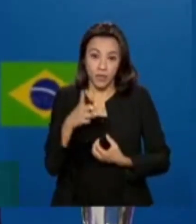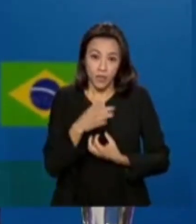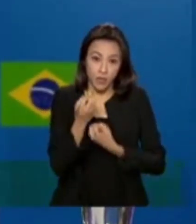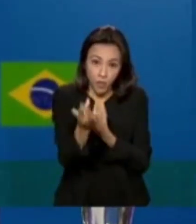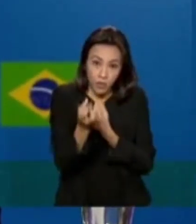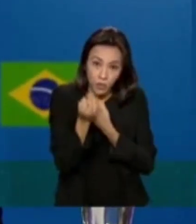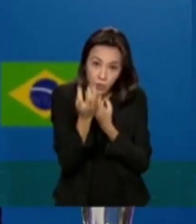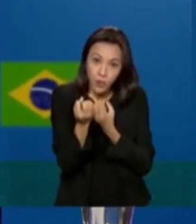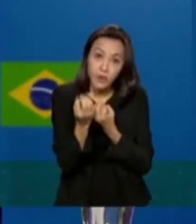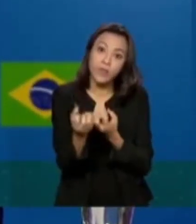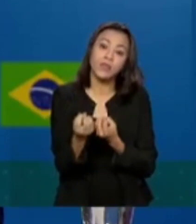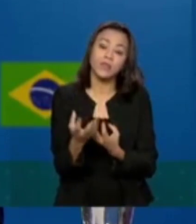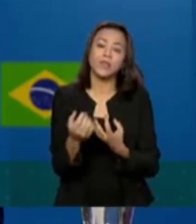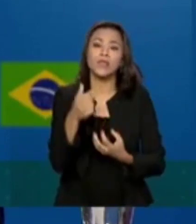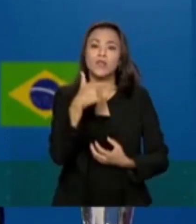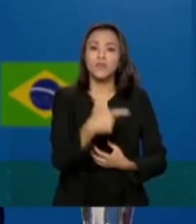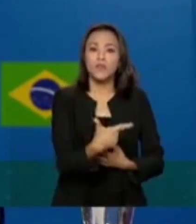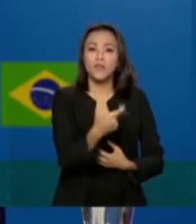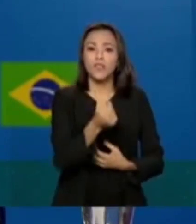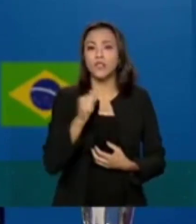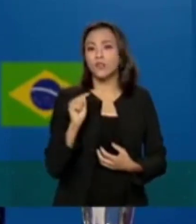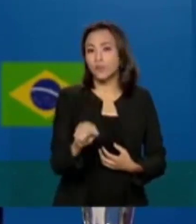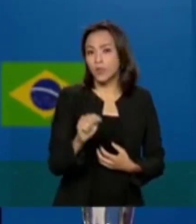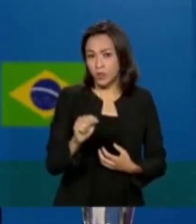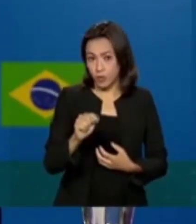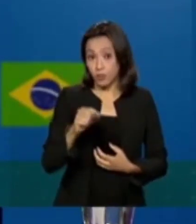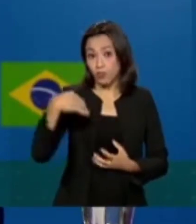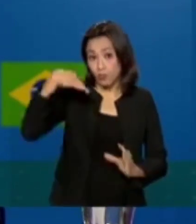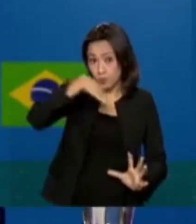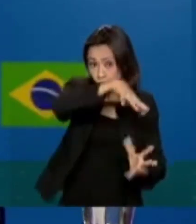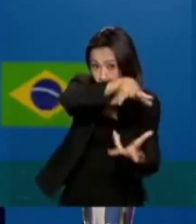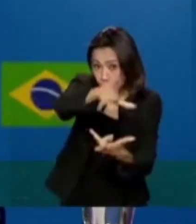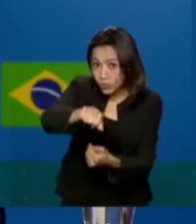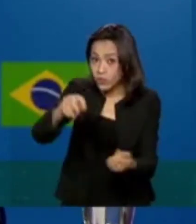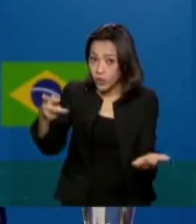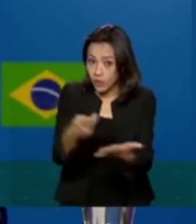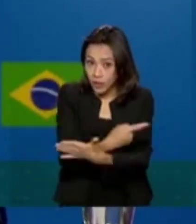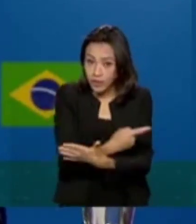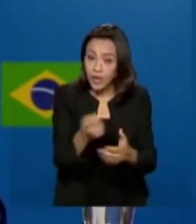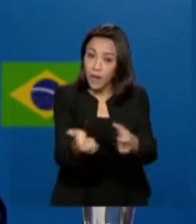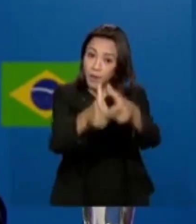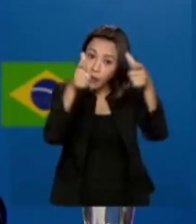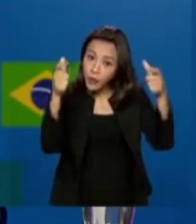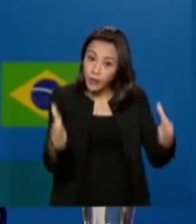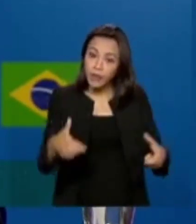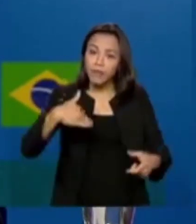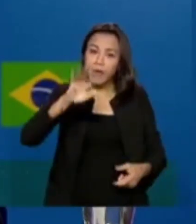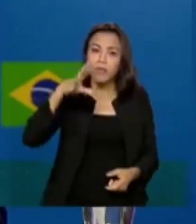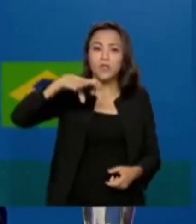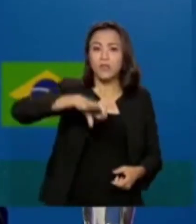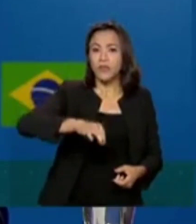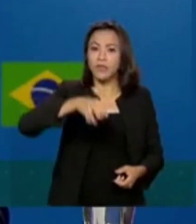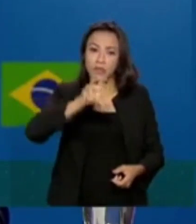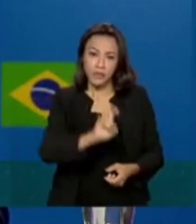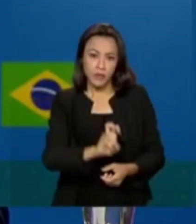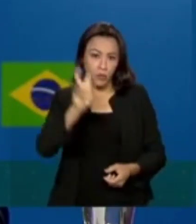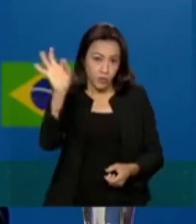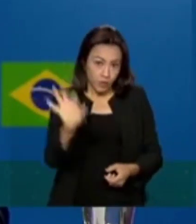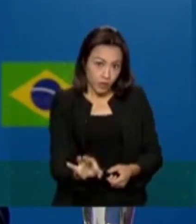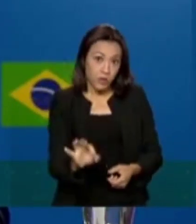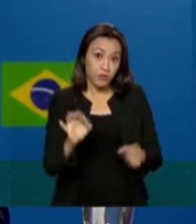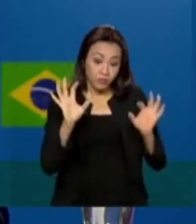todos os quase 20 mil casos no mundo é que a grande maioria, mais de 95% dos